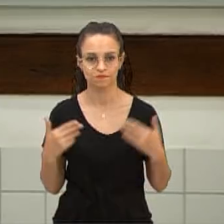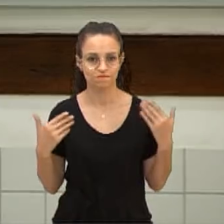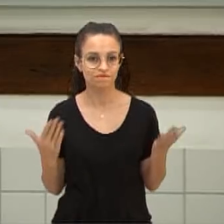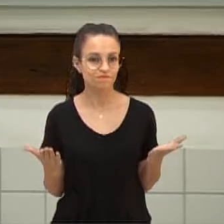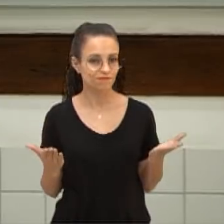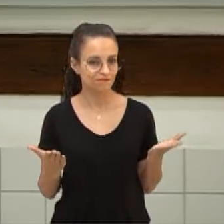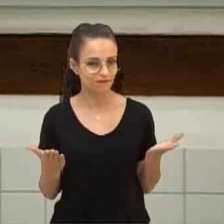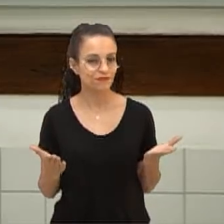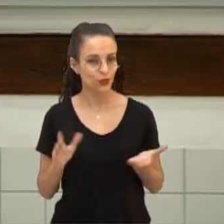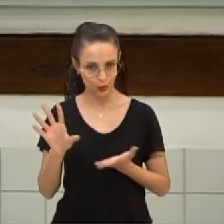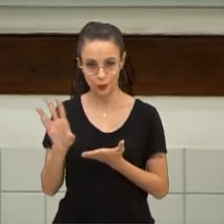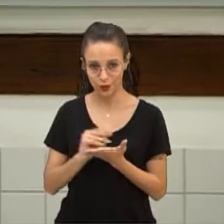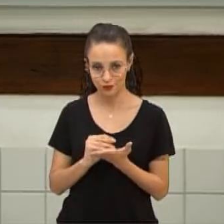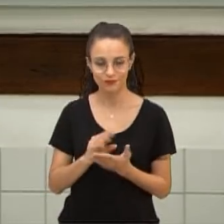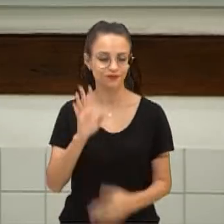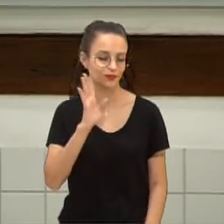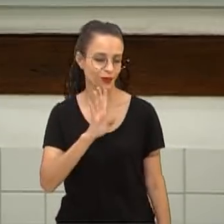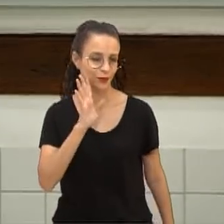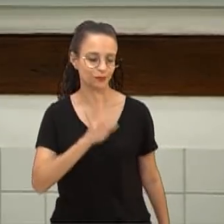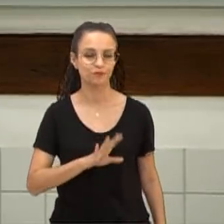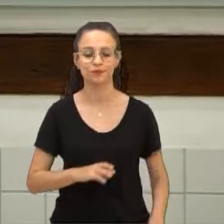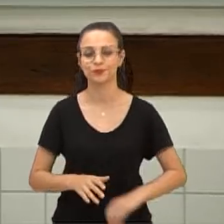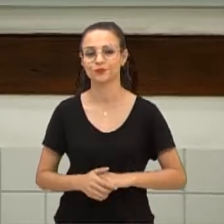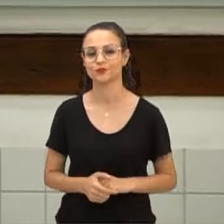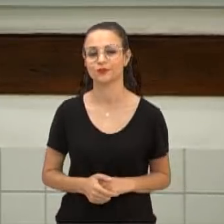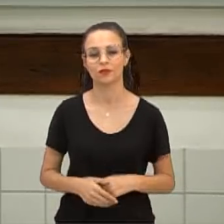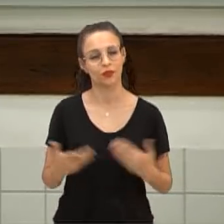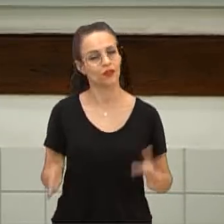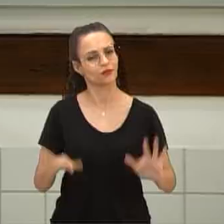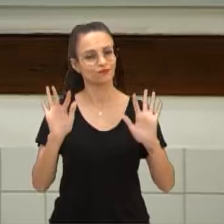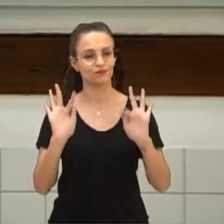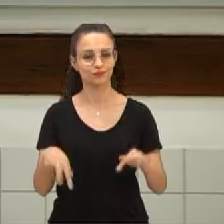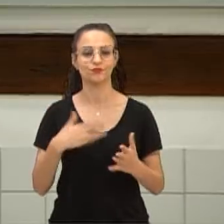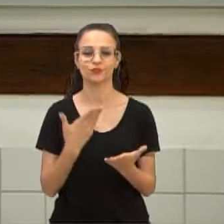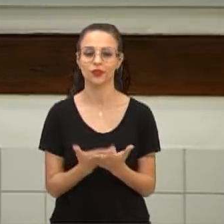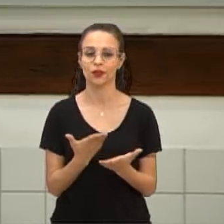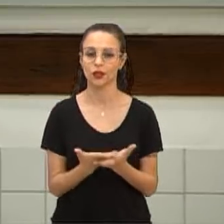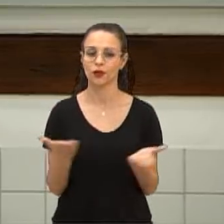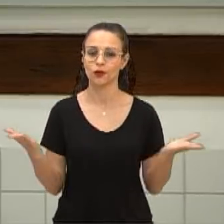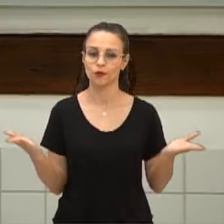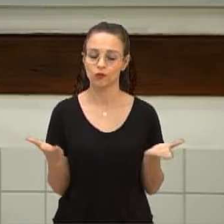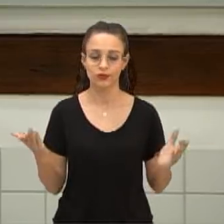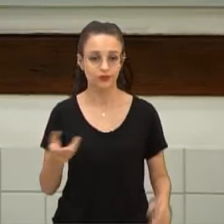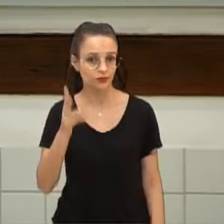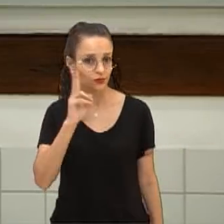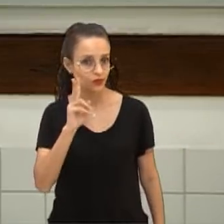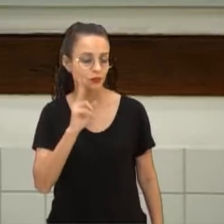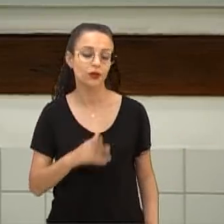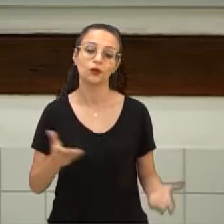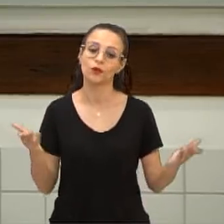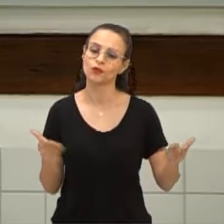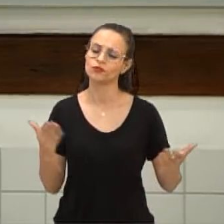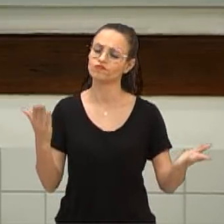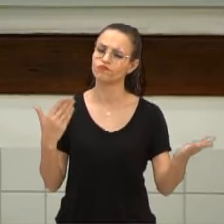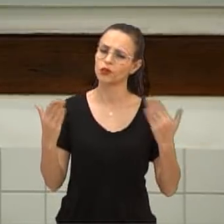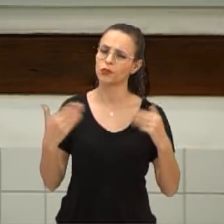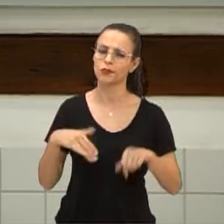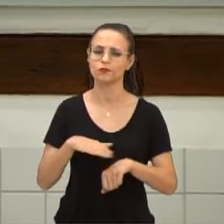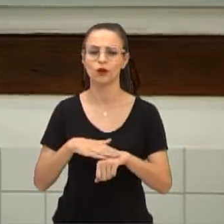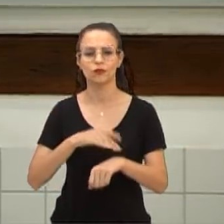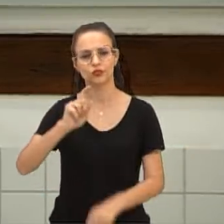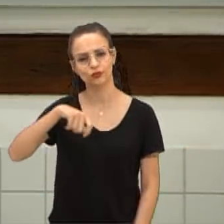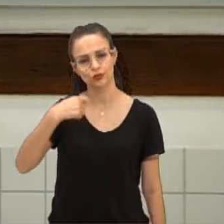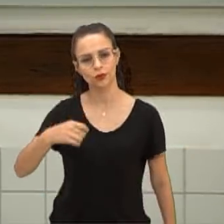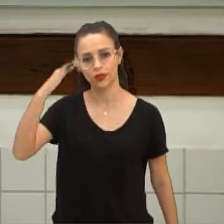E aí, pessoal, copiaram? Que legal. Bom, gente, eu encerro minha aula por aqui, lembrando que nós hoje discutimos sobre essa teoria proposta